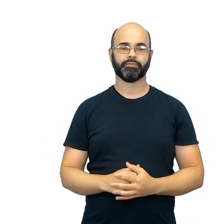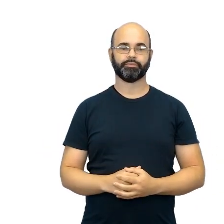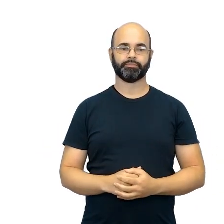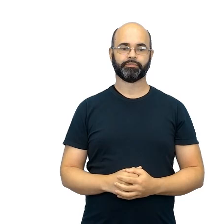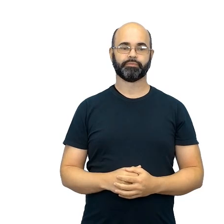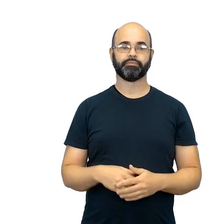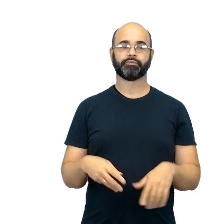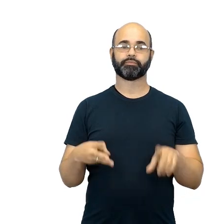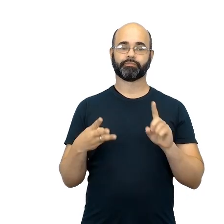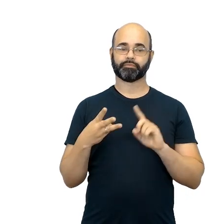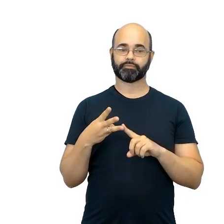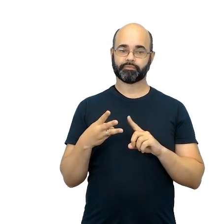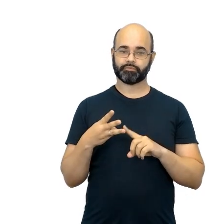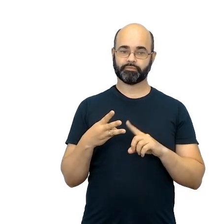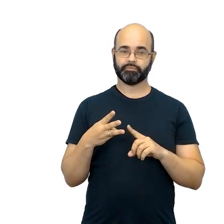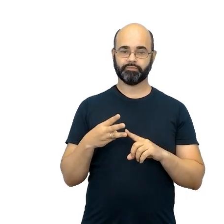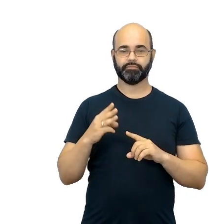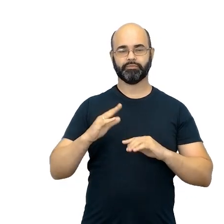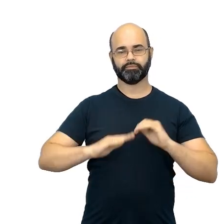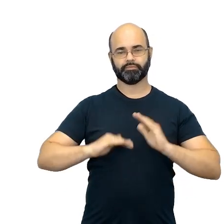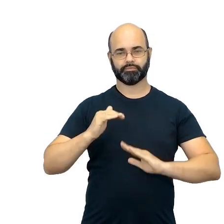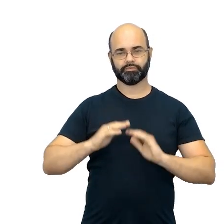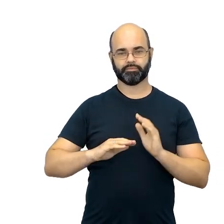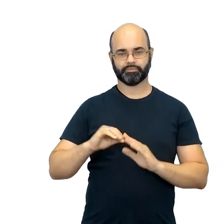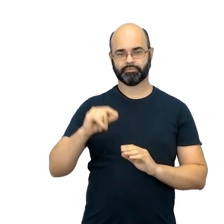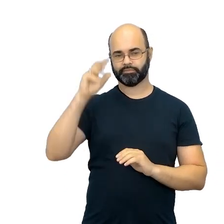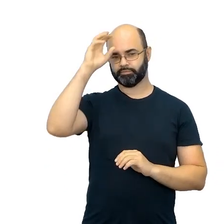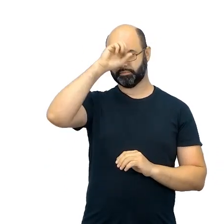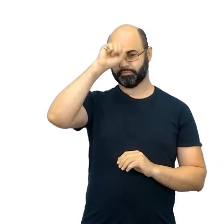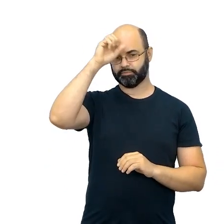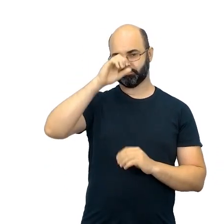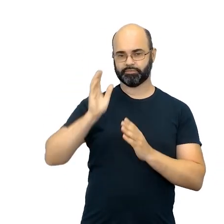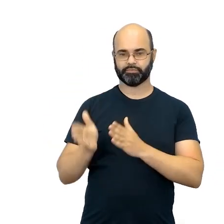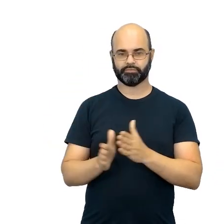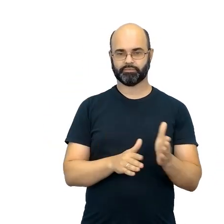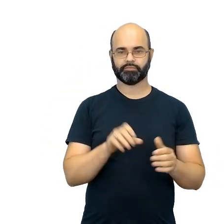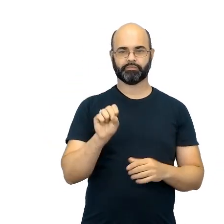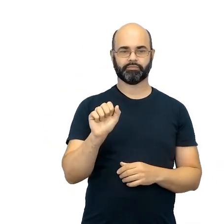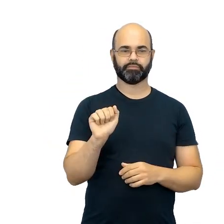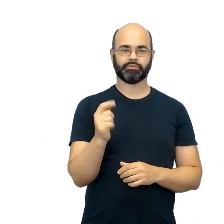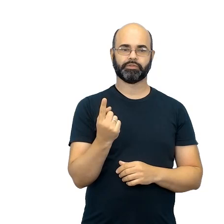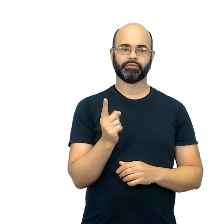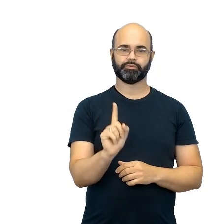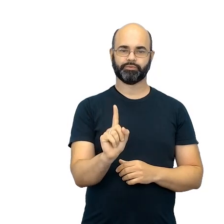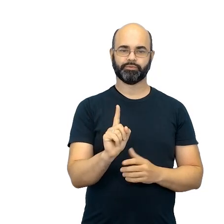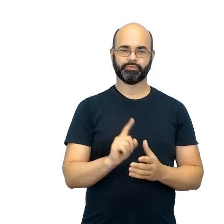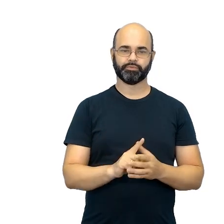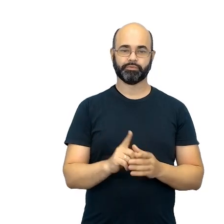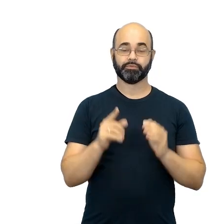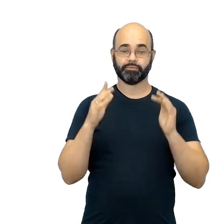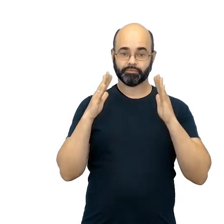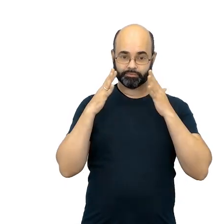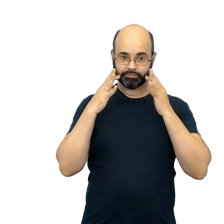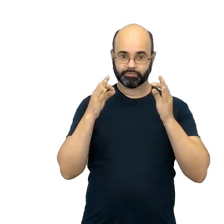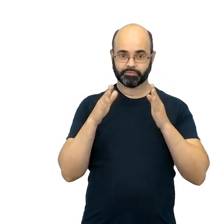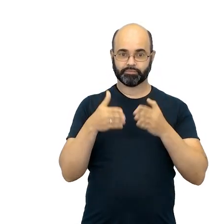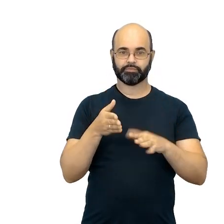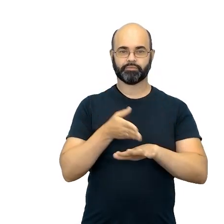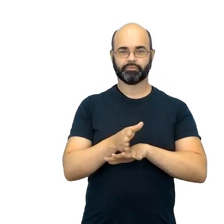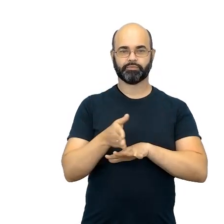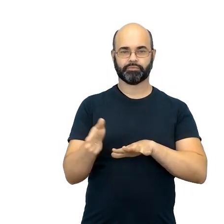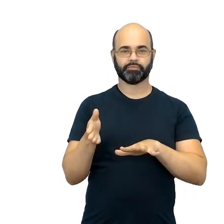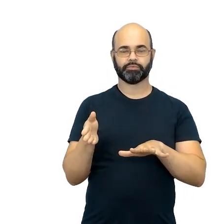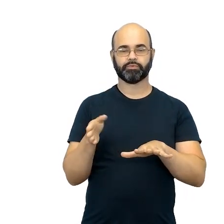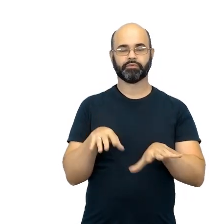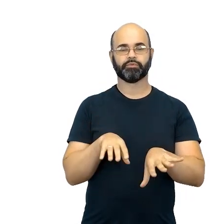de aprendizagem presentes na sequência de atividades 1, SA1, enfatizando o nosso eixo formativo, ensino